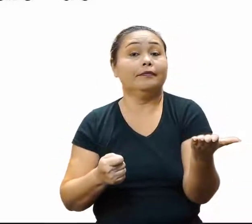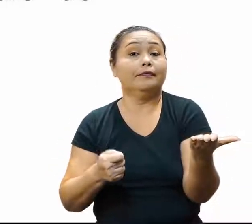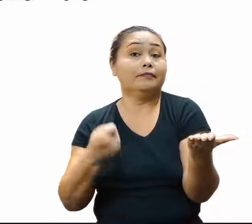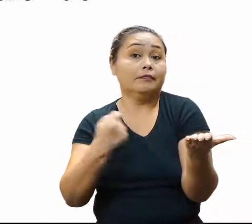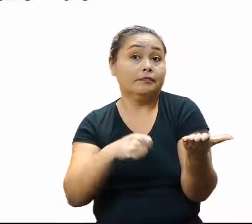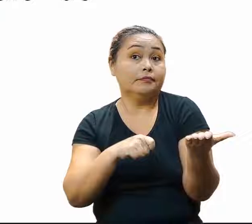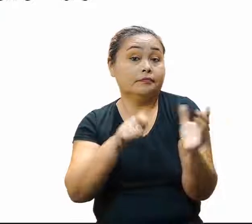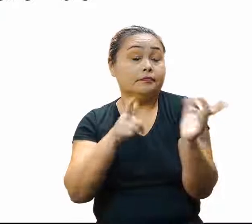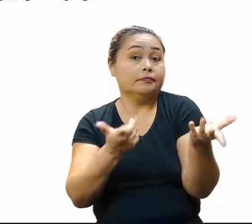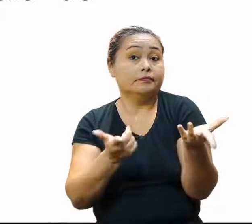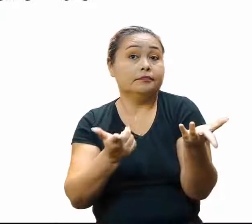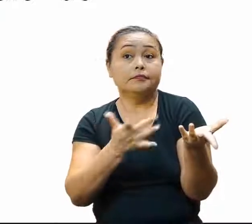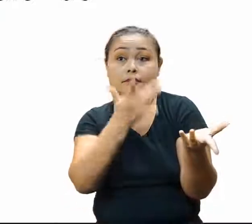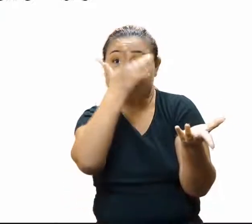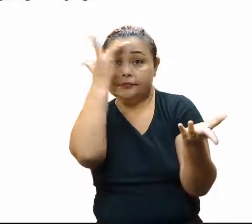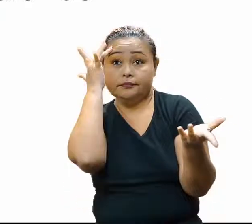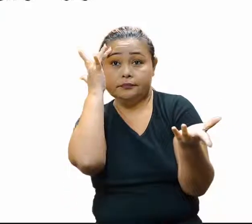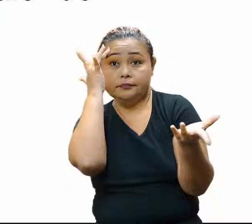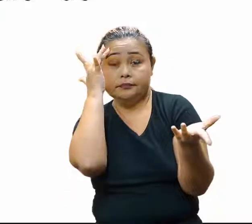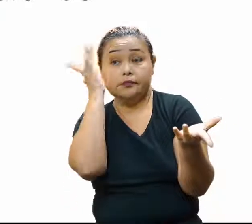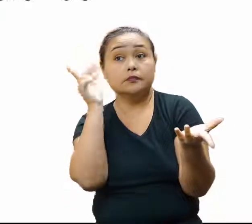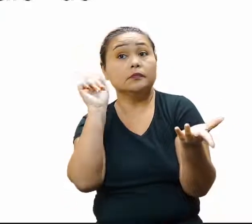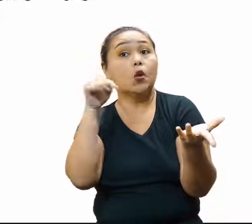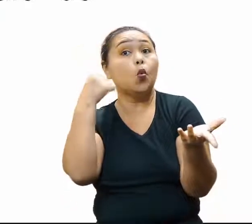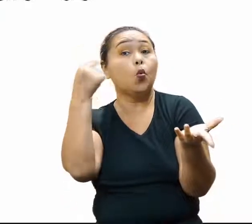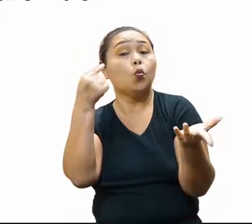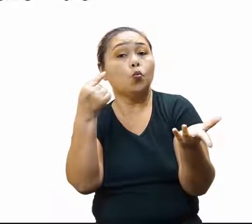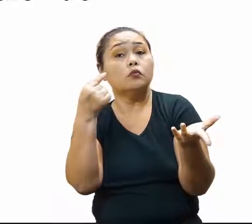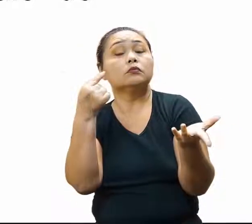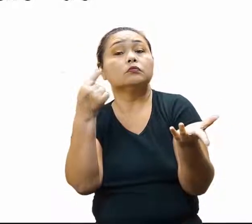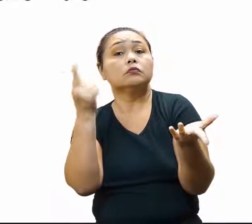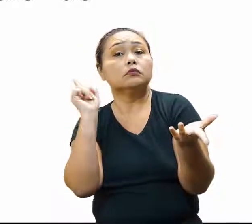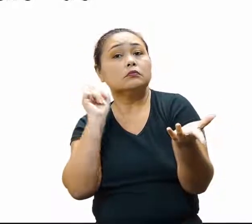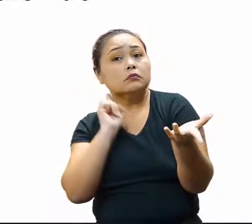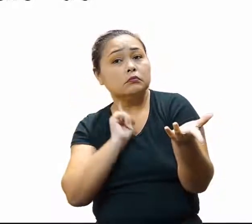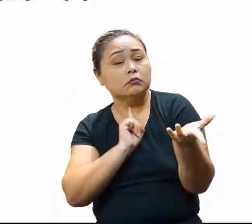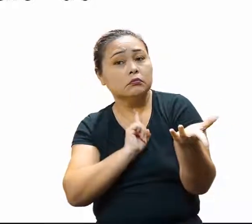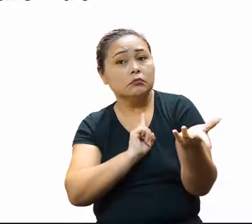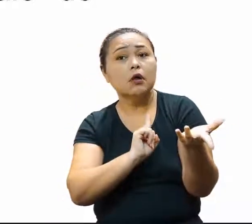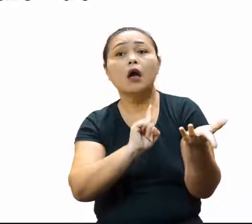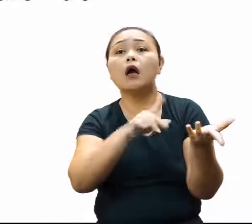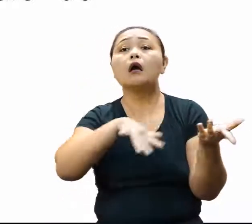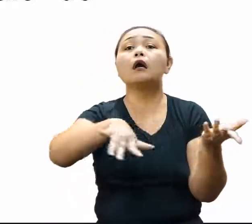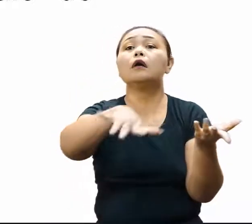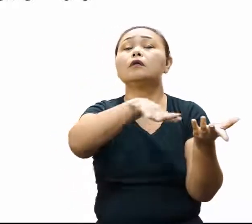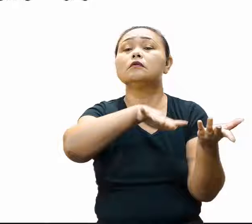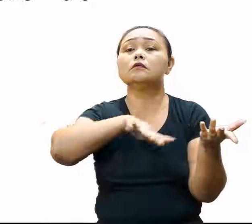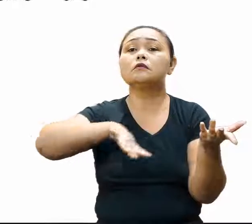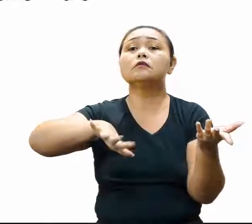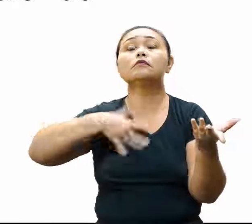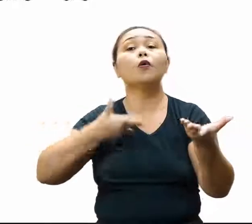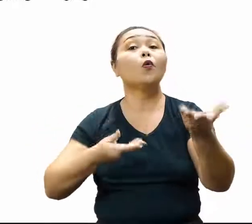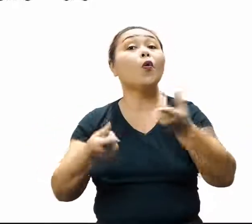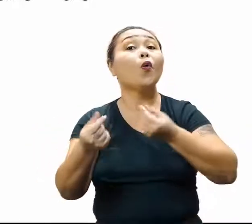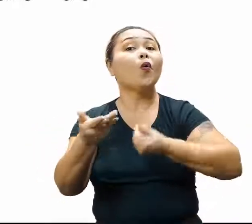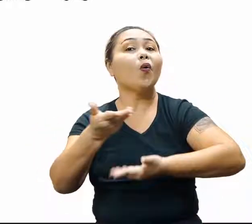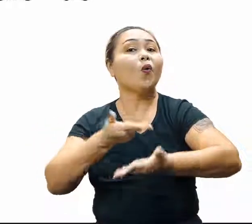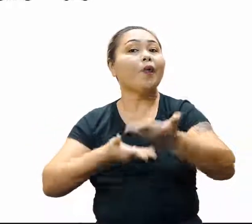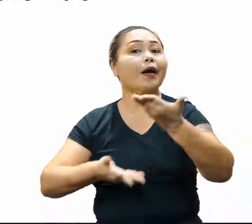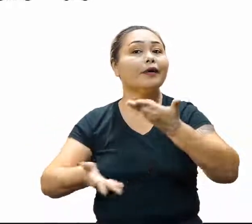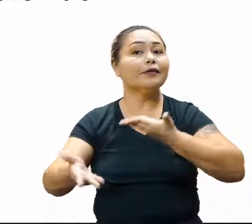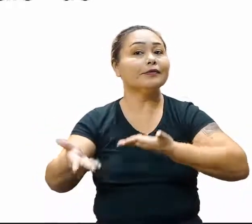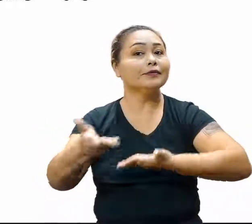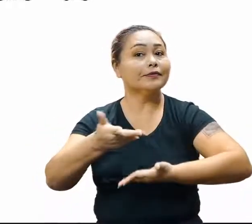Então, pessoas já com visões vão levar para aquela região também o comércio. Olha